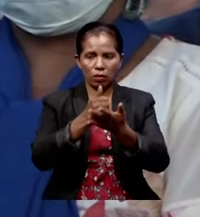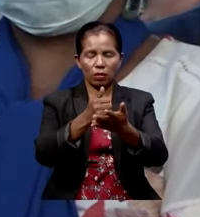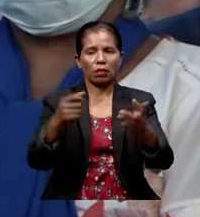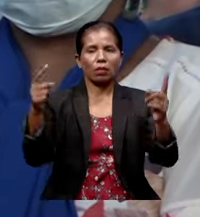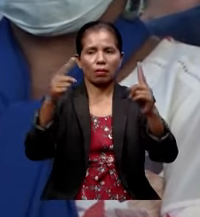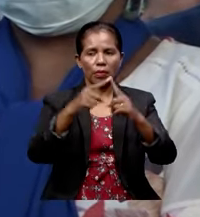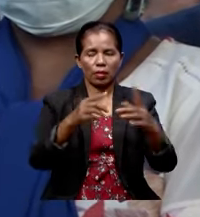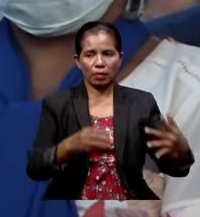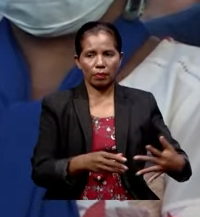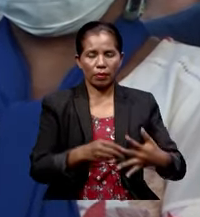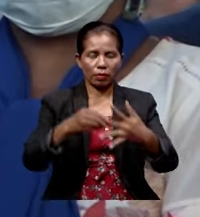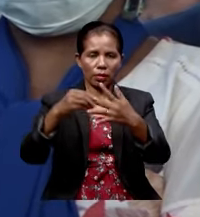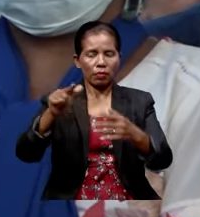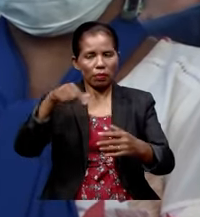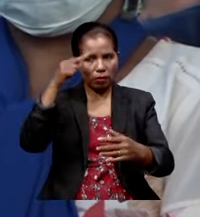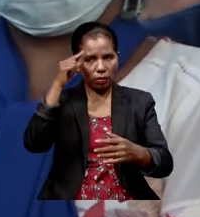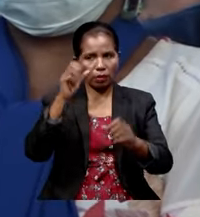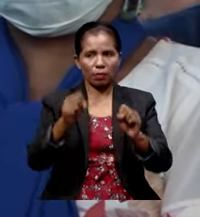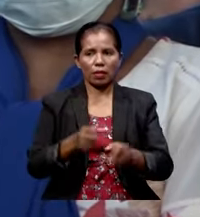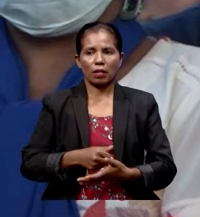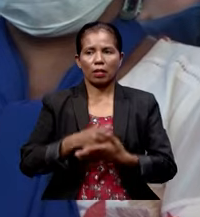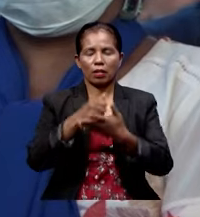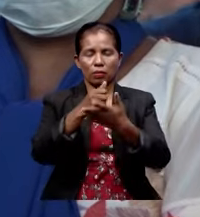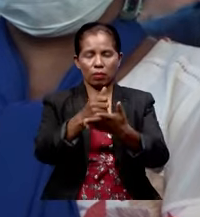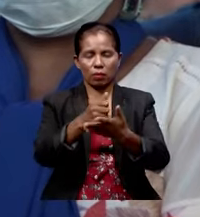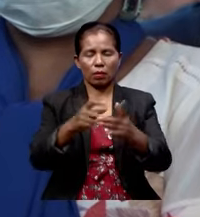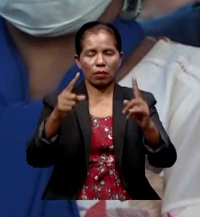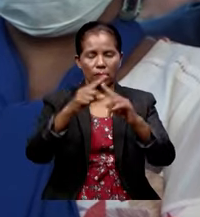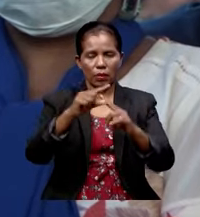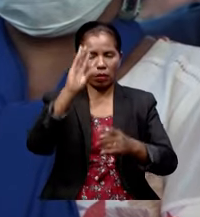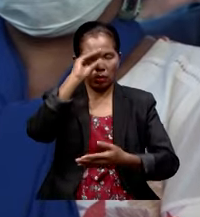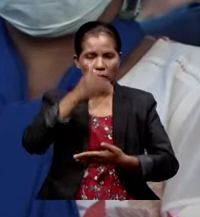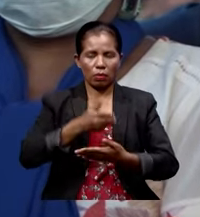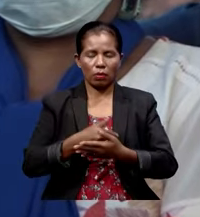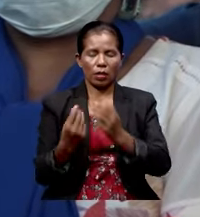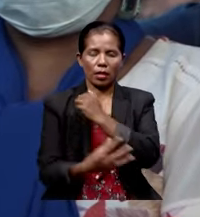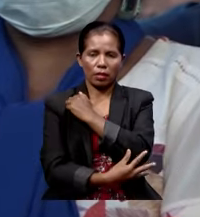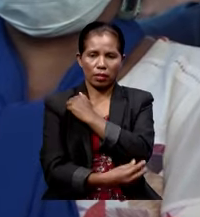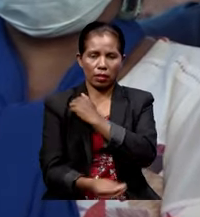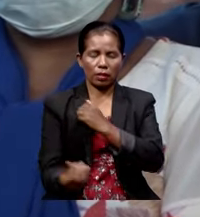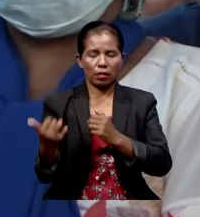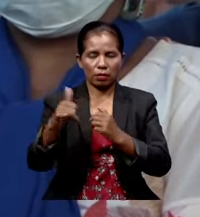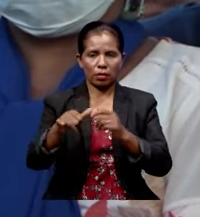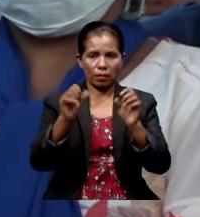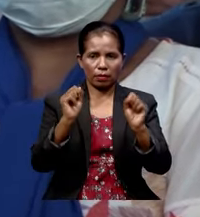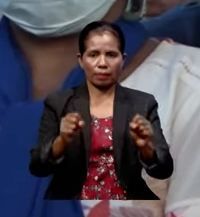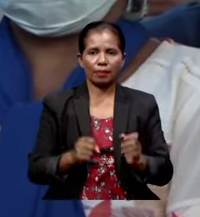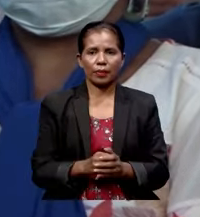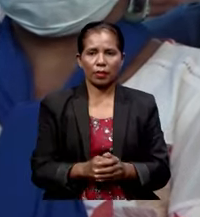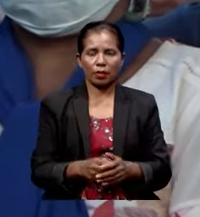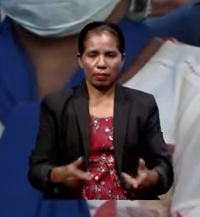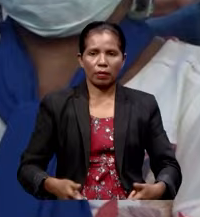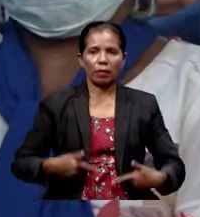liu-liu, ba governo, beletau matan ba wankiak, Sirni para siramos pele